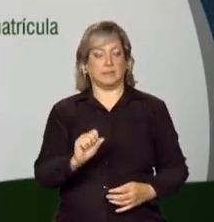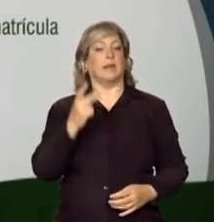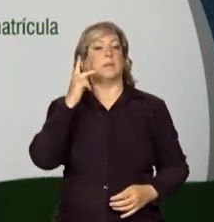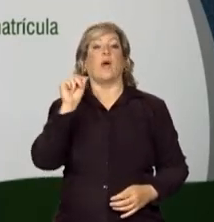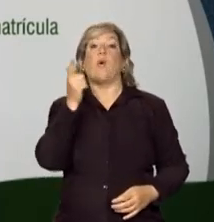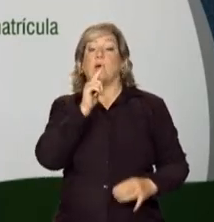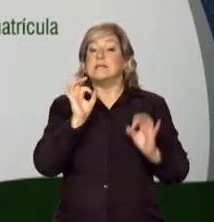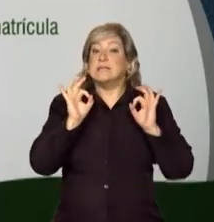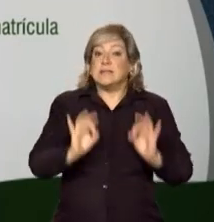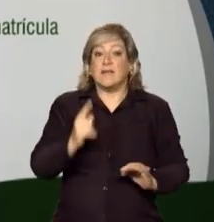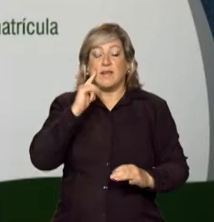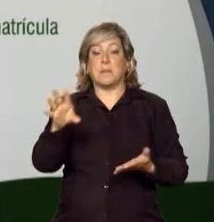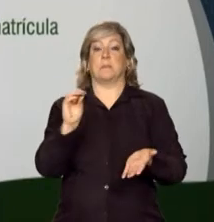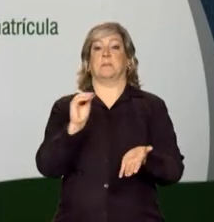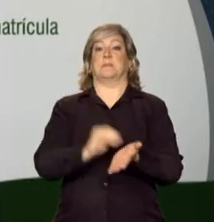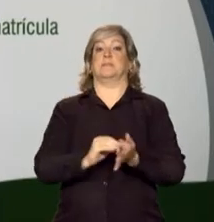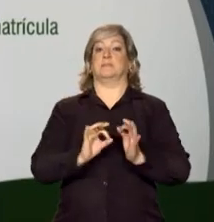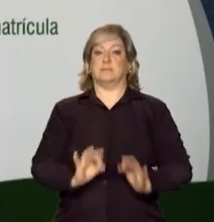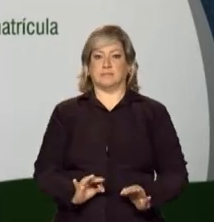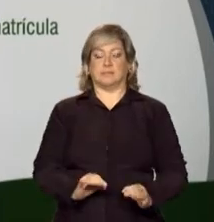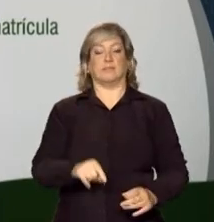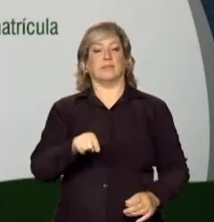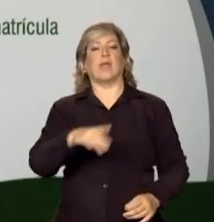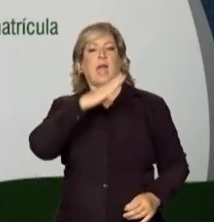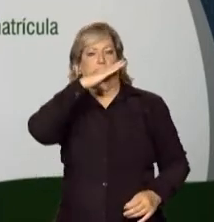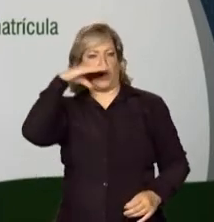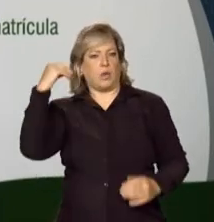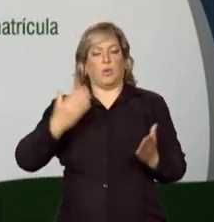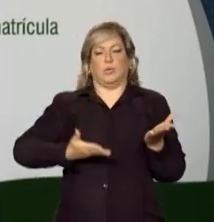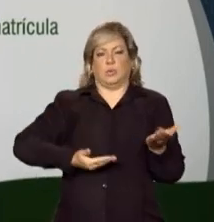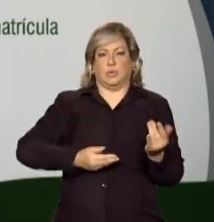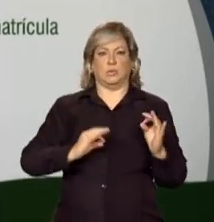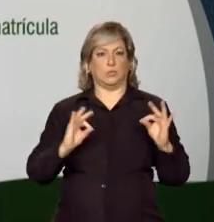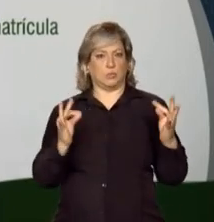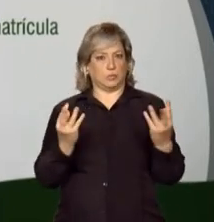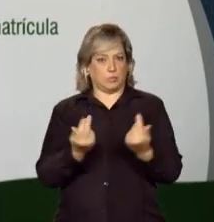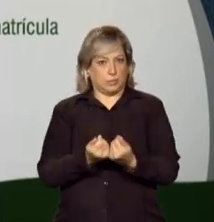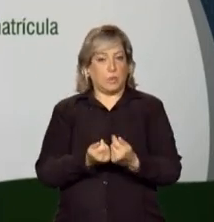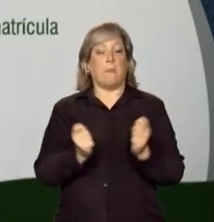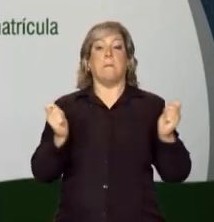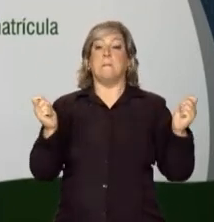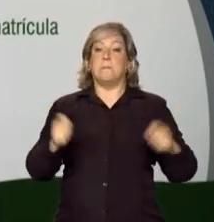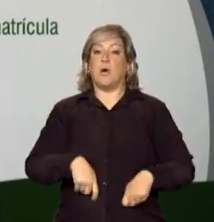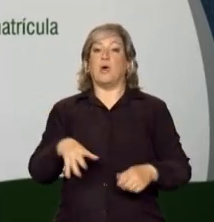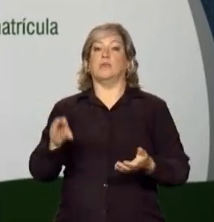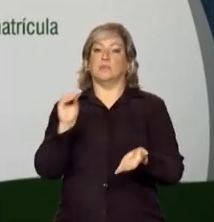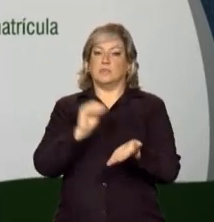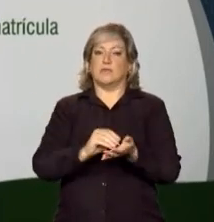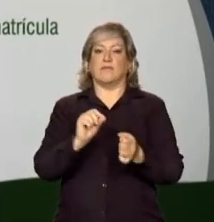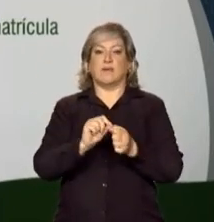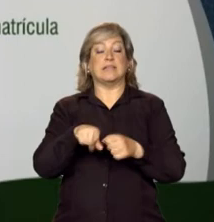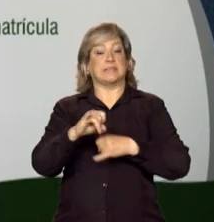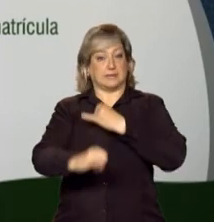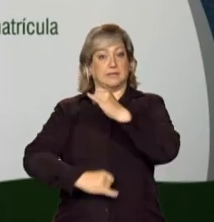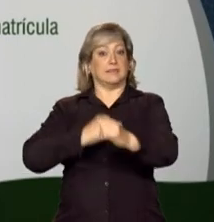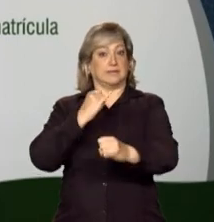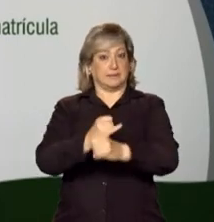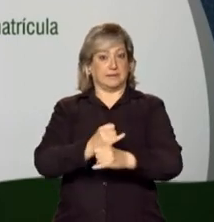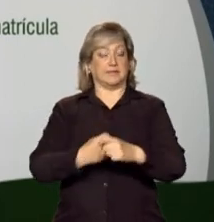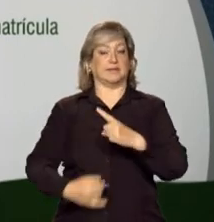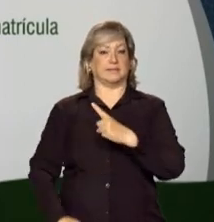úteis para confirmar a matrícula adultos jovens e adolescentes podem se inscrever por meio do